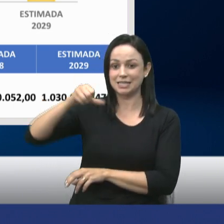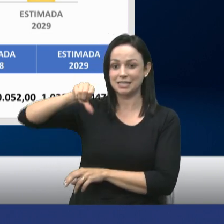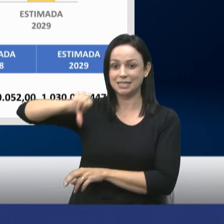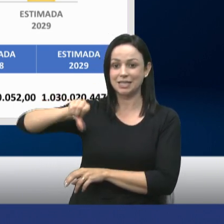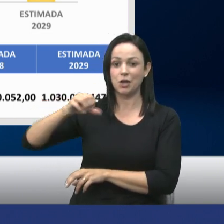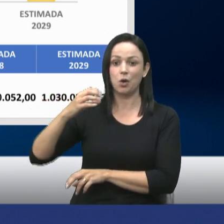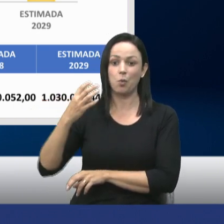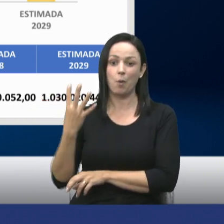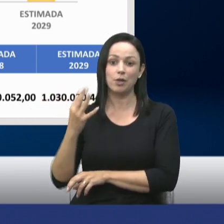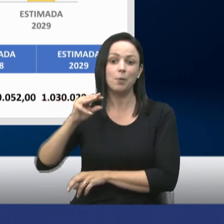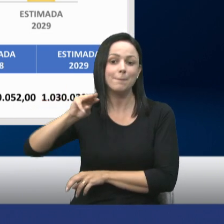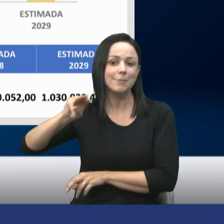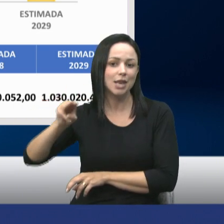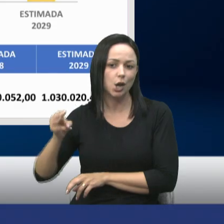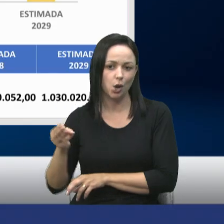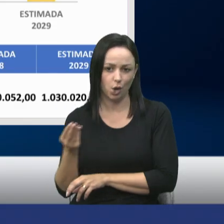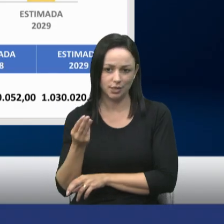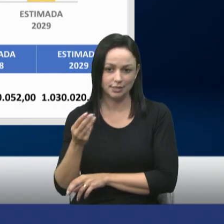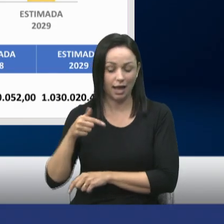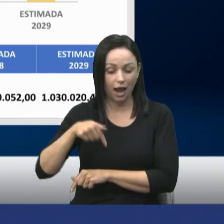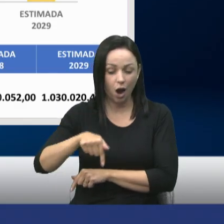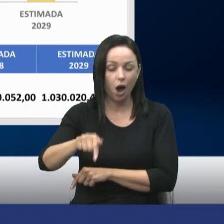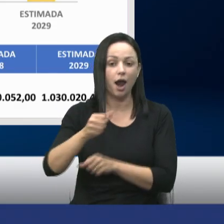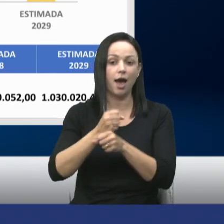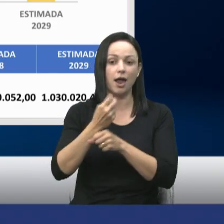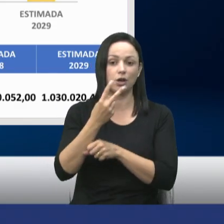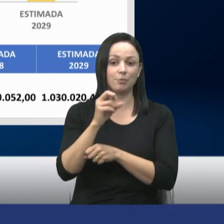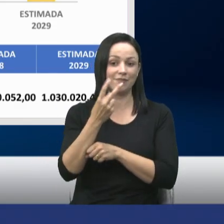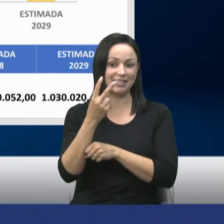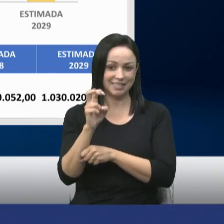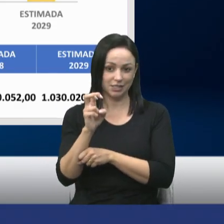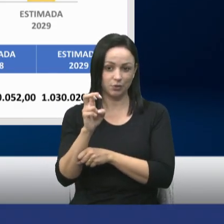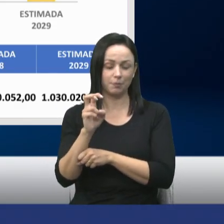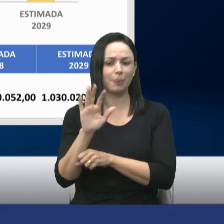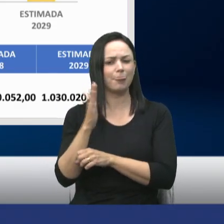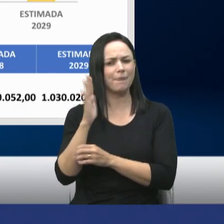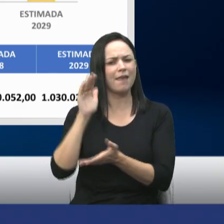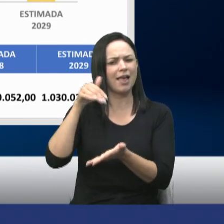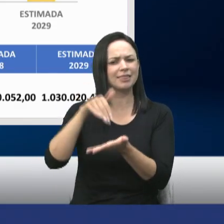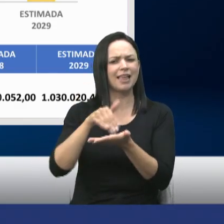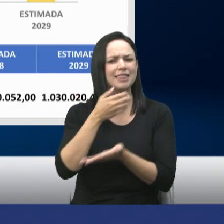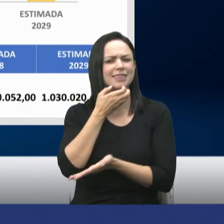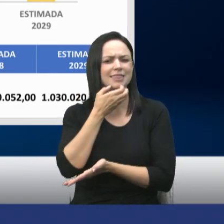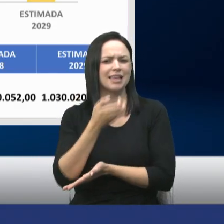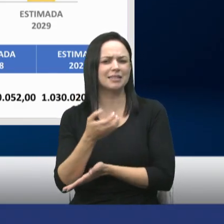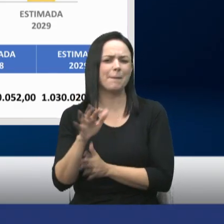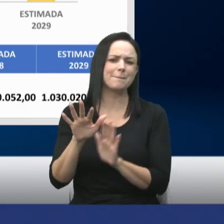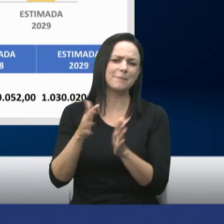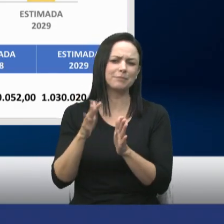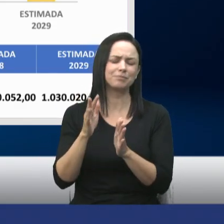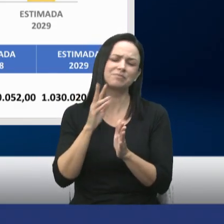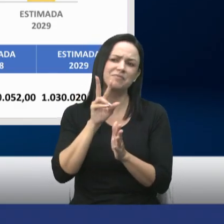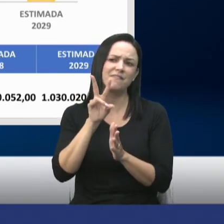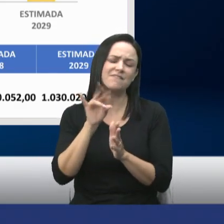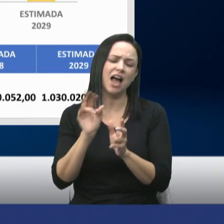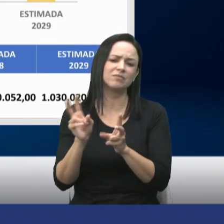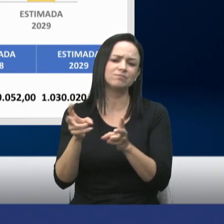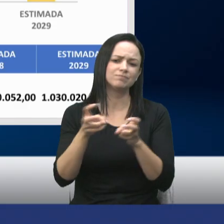694 milhões. Para este ano, nós estamos estimando que até o final do ano nós vamos